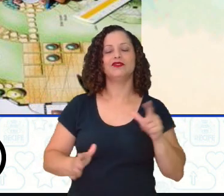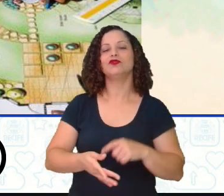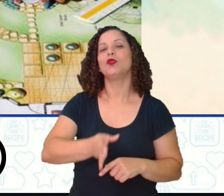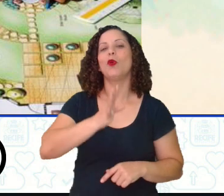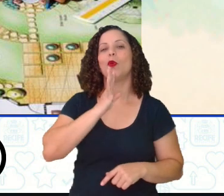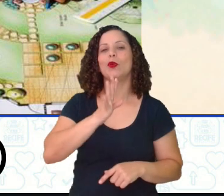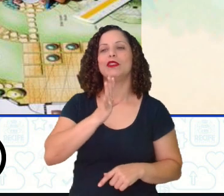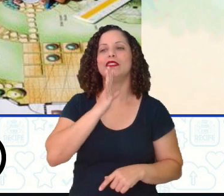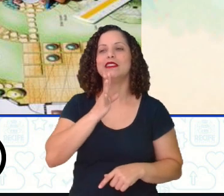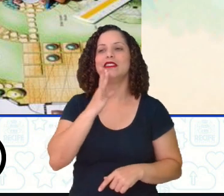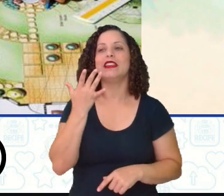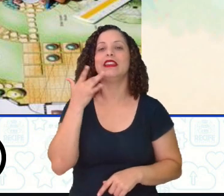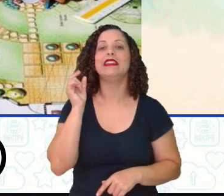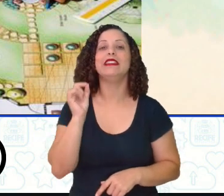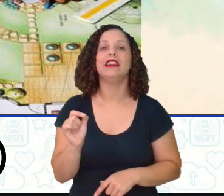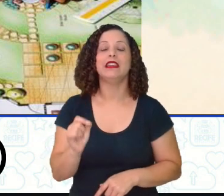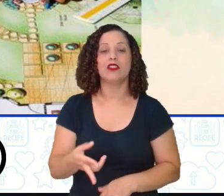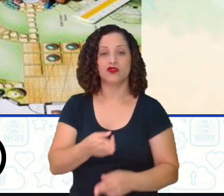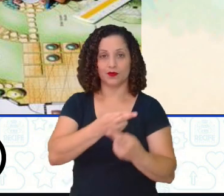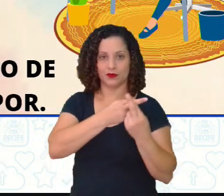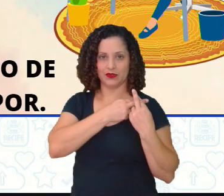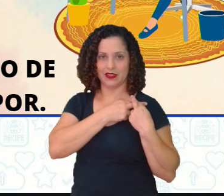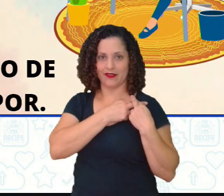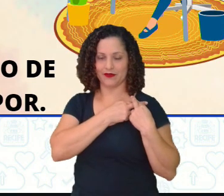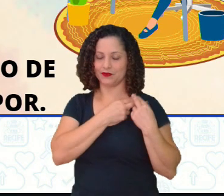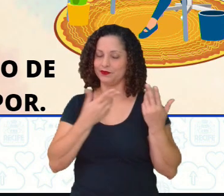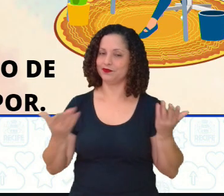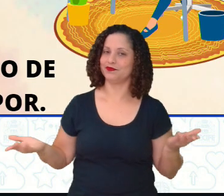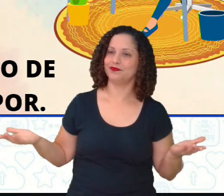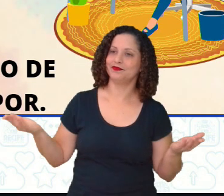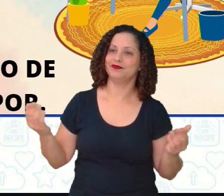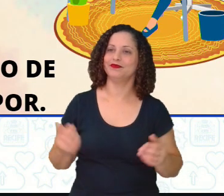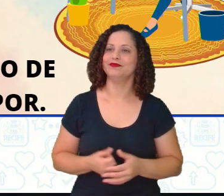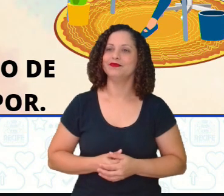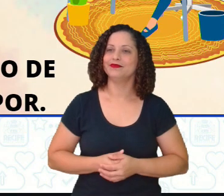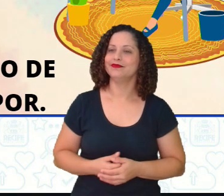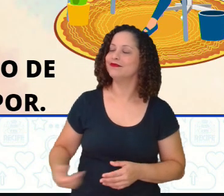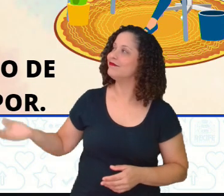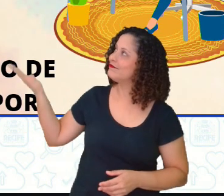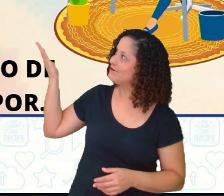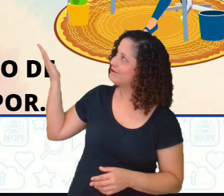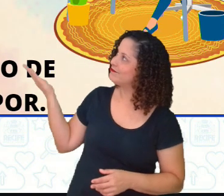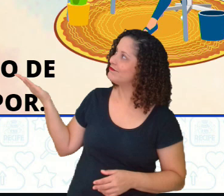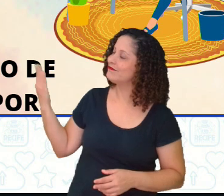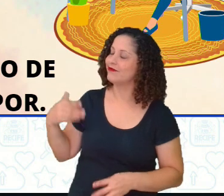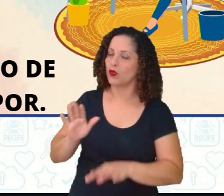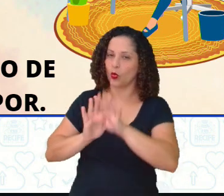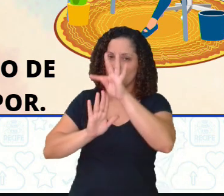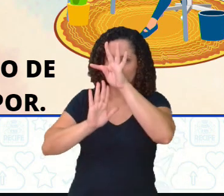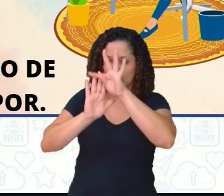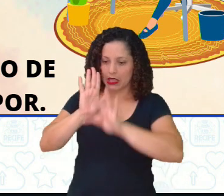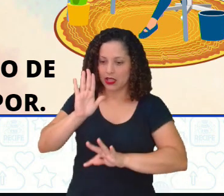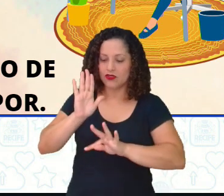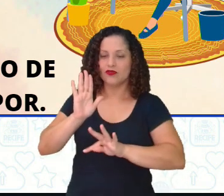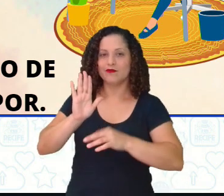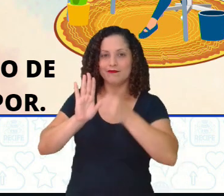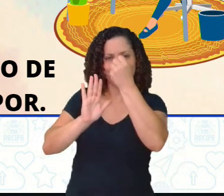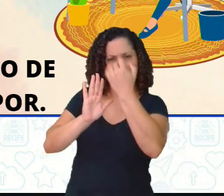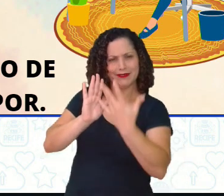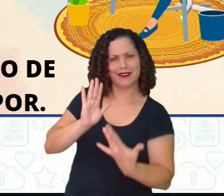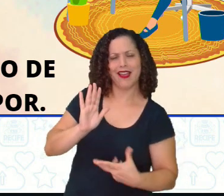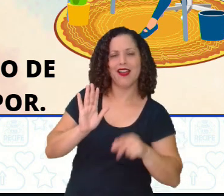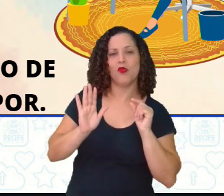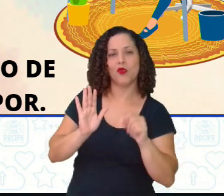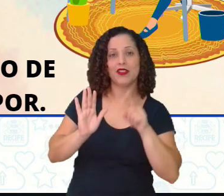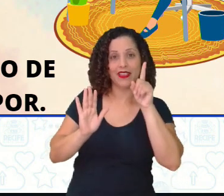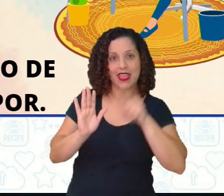é esse responsável em trabalhar com a paisagem. Então, gente, ele aí, olha, um texto bem maior para a gente saber aí o